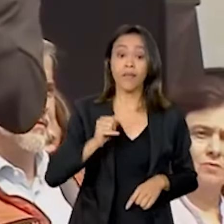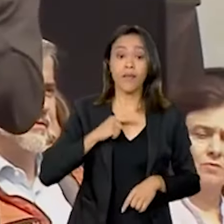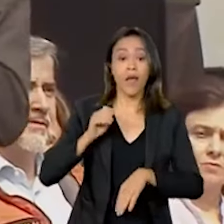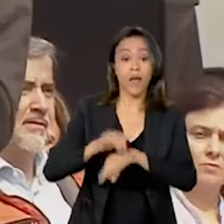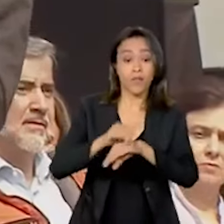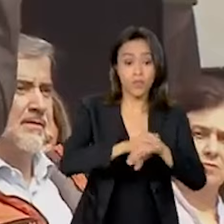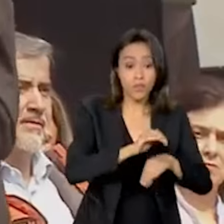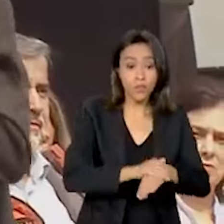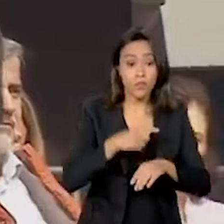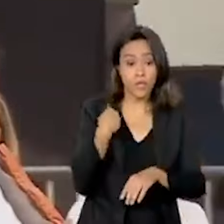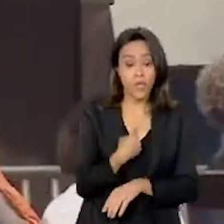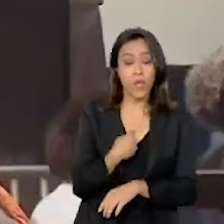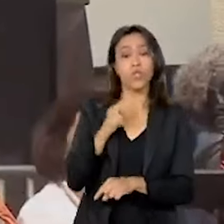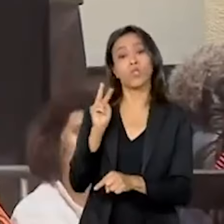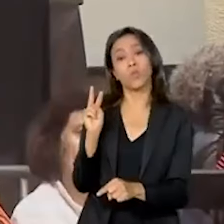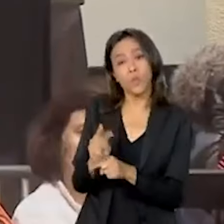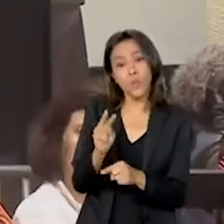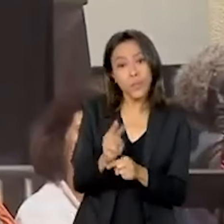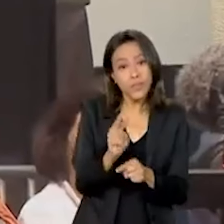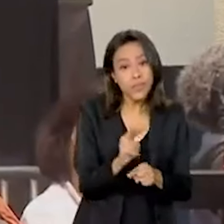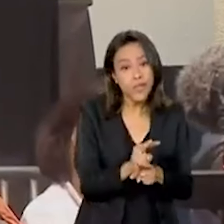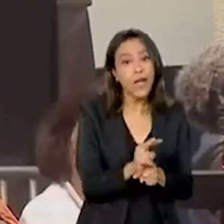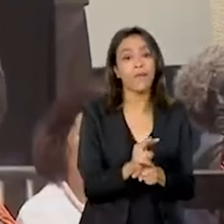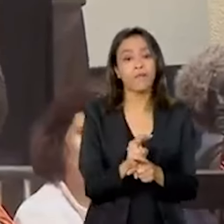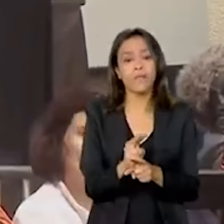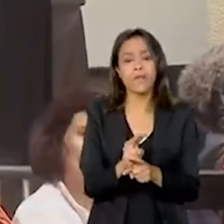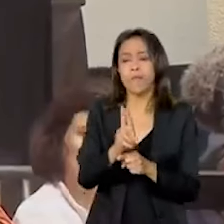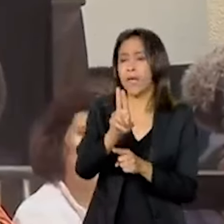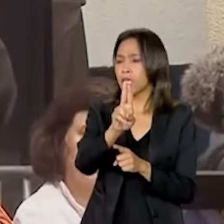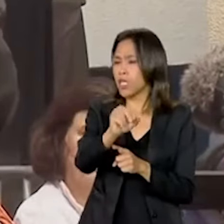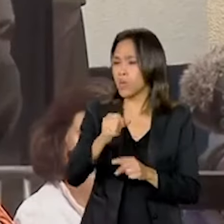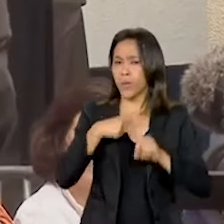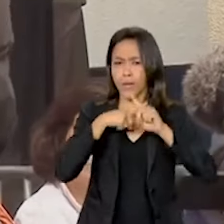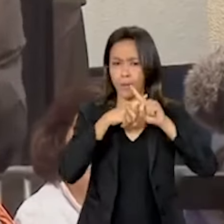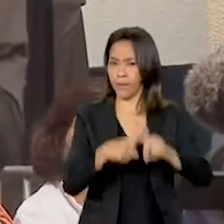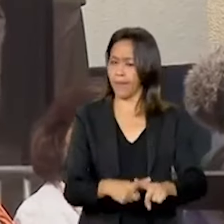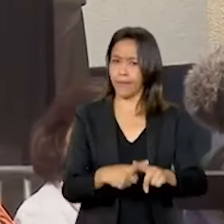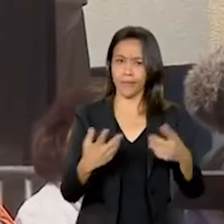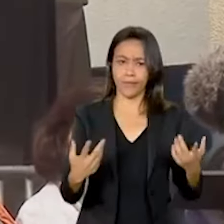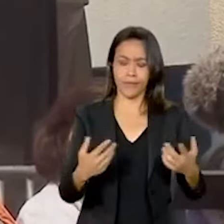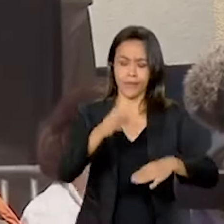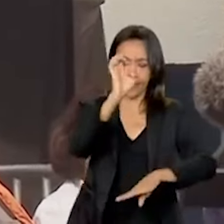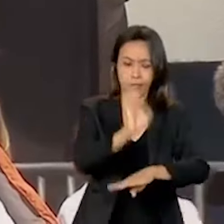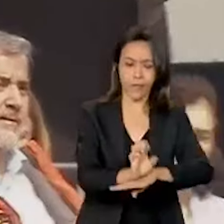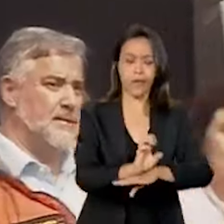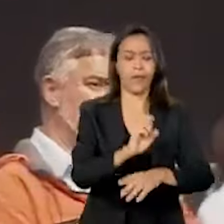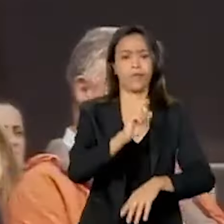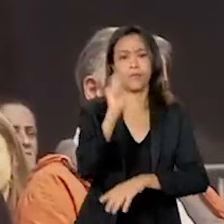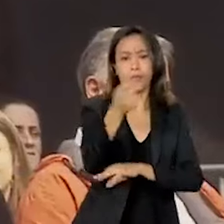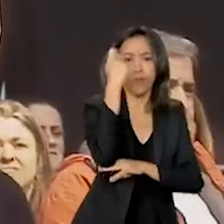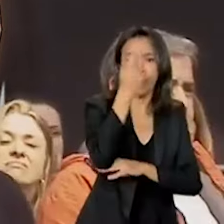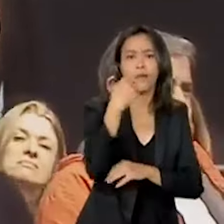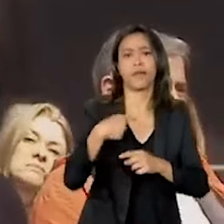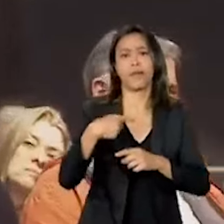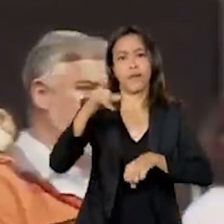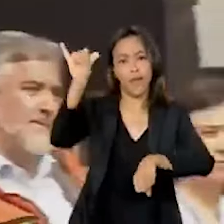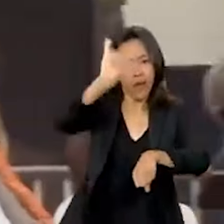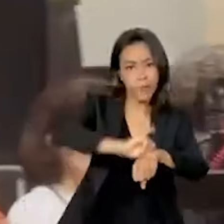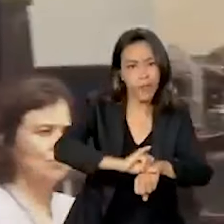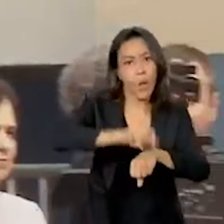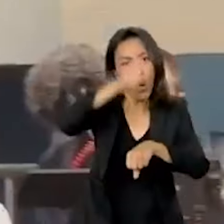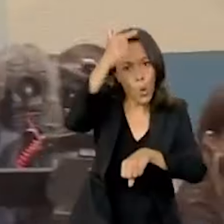gente possa cuidar dos diques que não tem, para que nunca mais Porto Alegre e a grande Porto Alegre seja